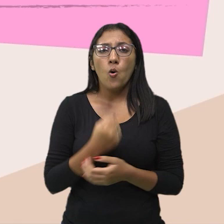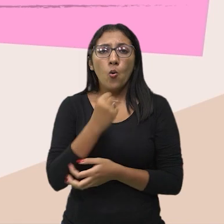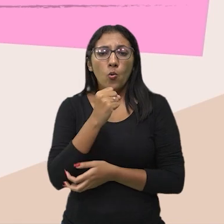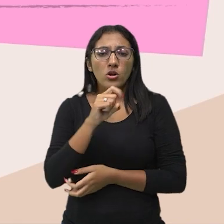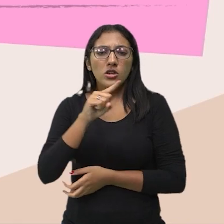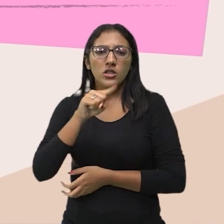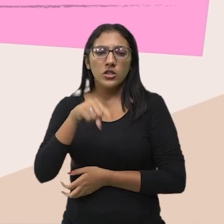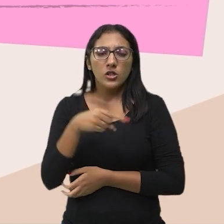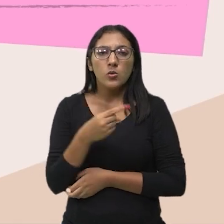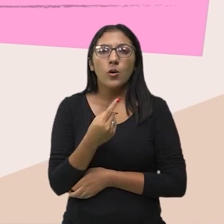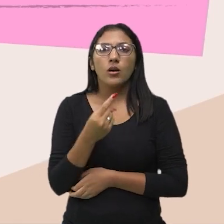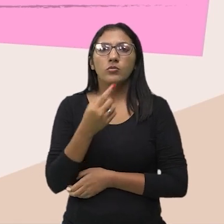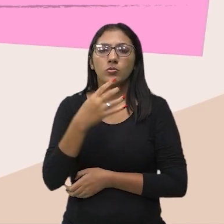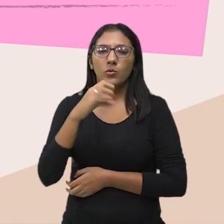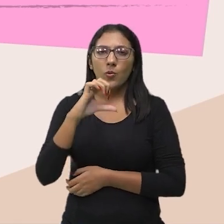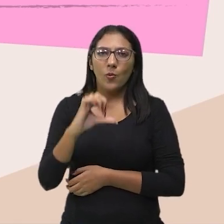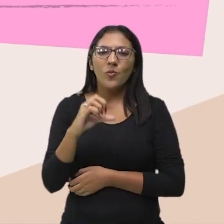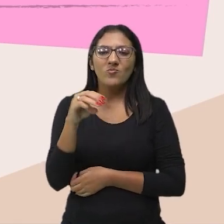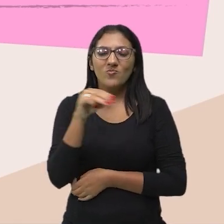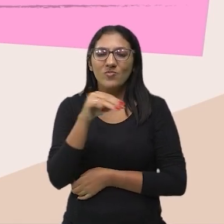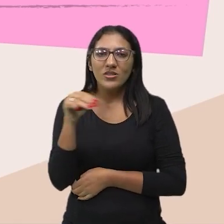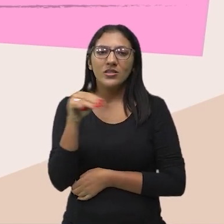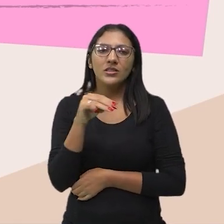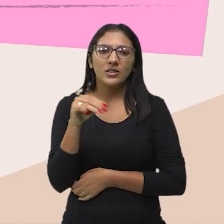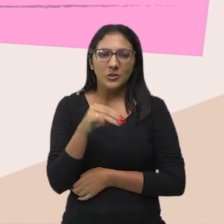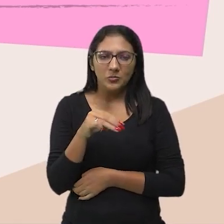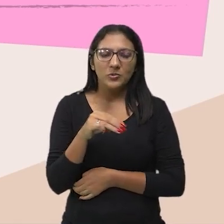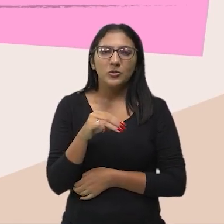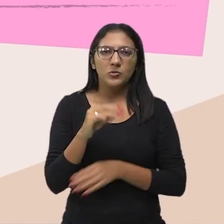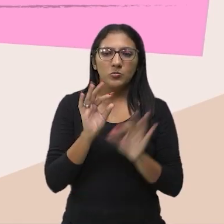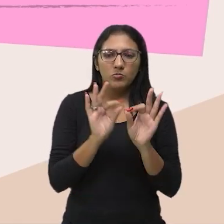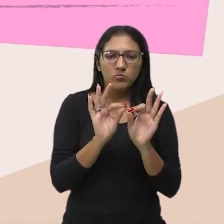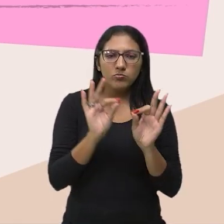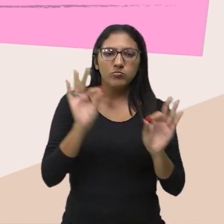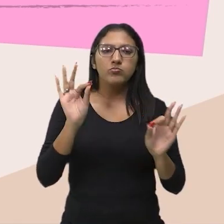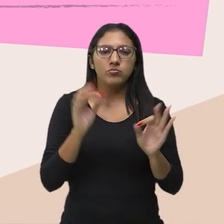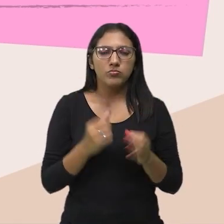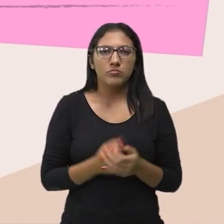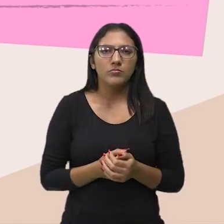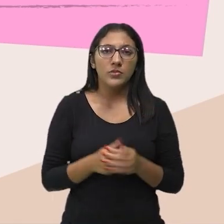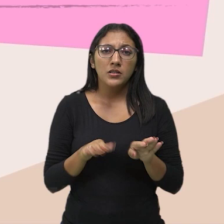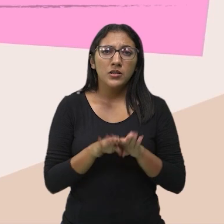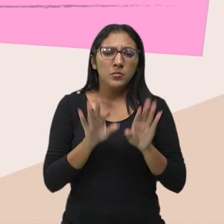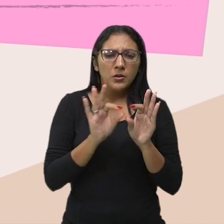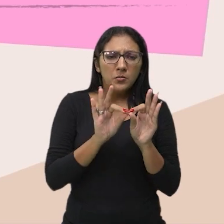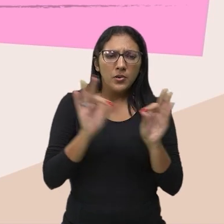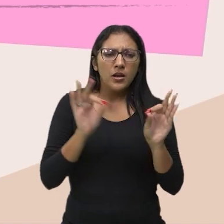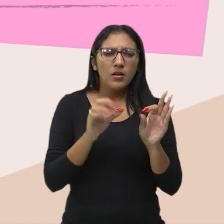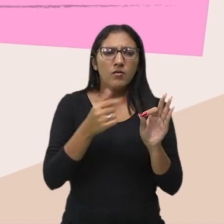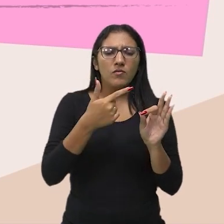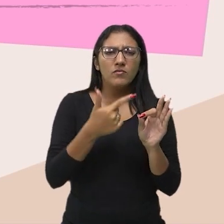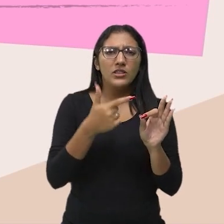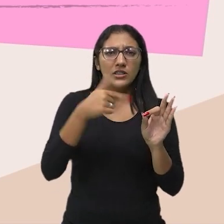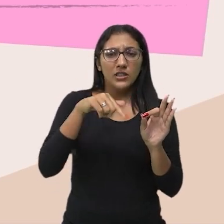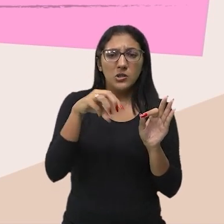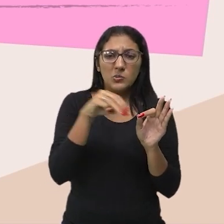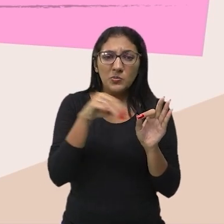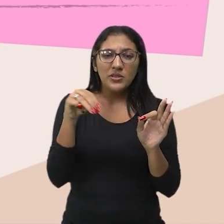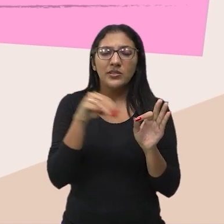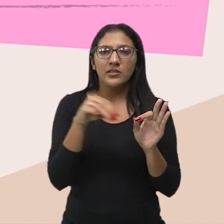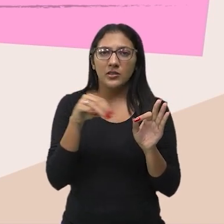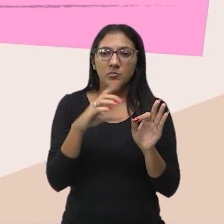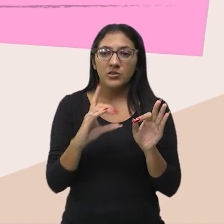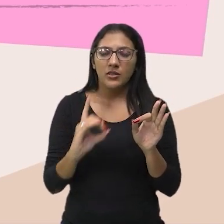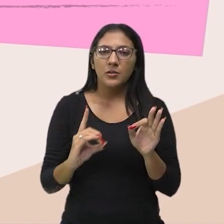84,9 milímetros de comprimento da circunferência e 27 milímetros de diâmetro. Comprimento da